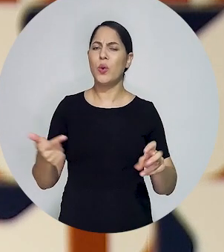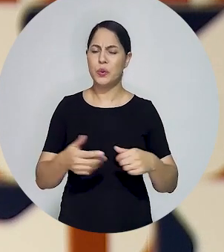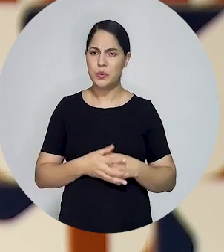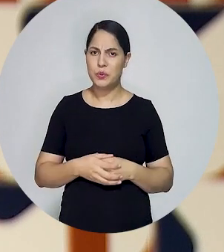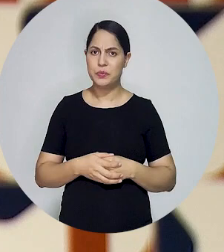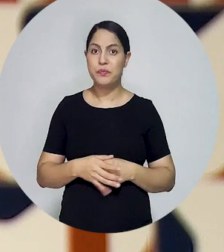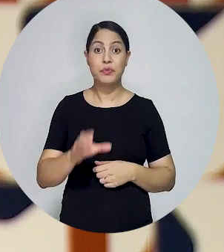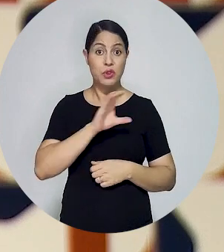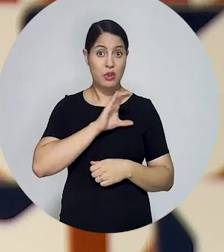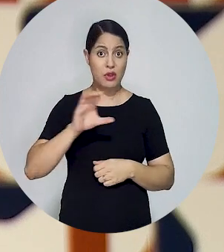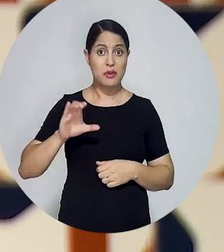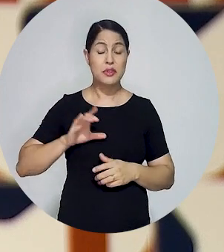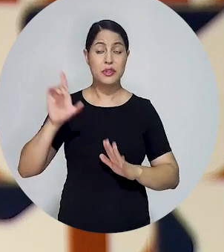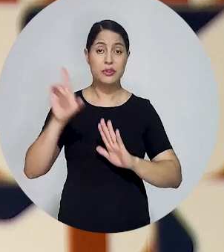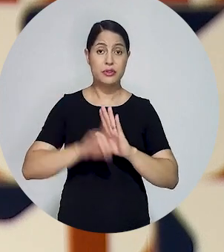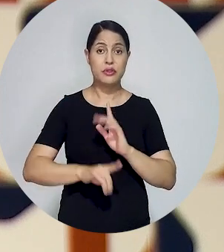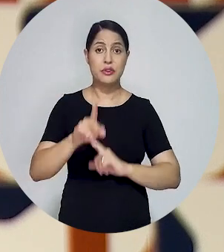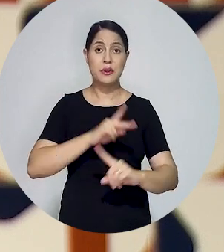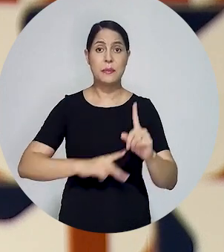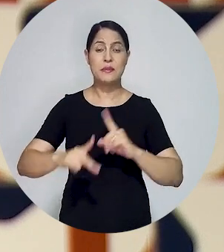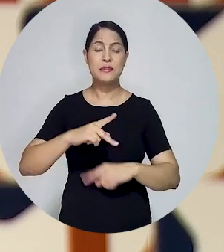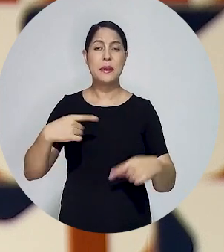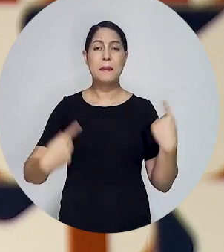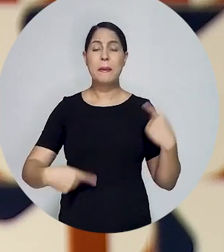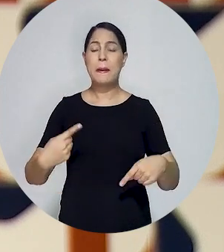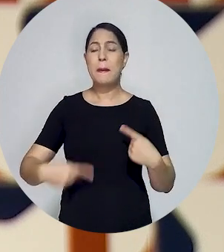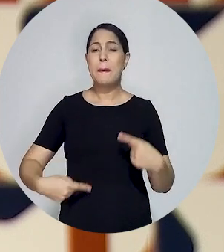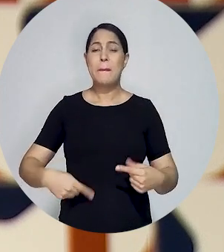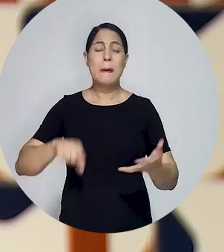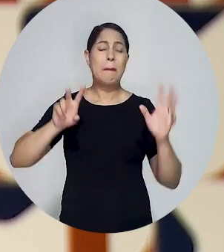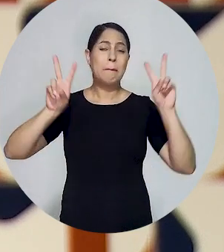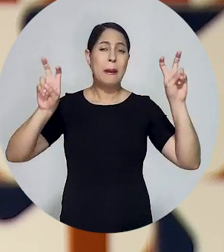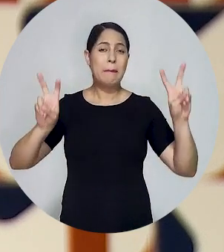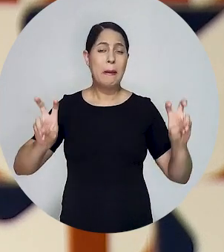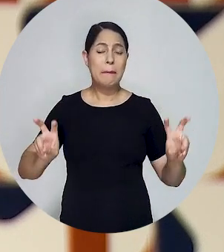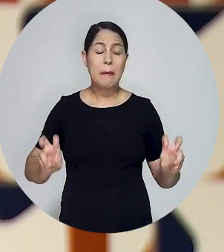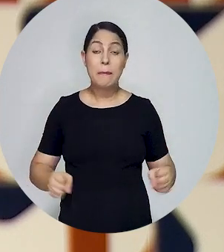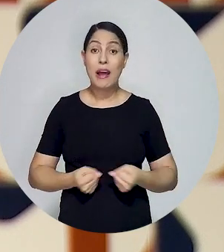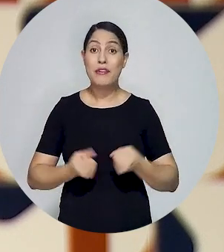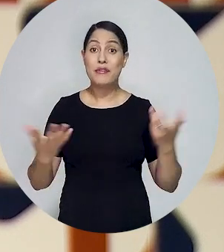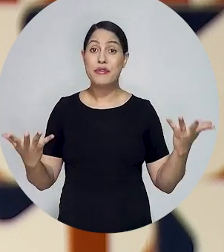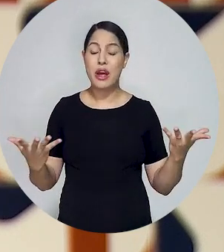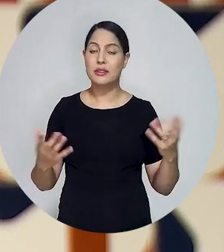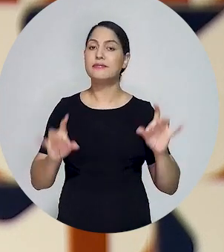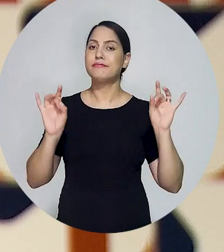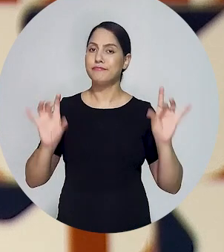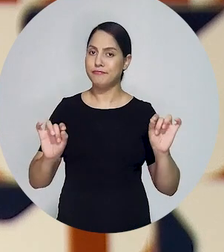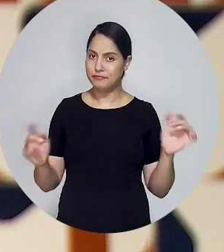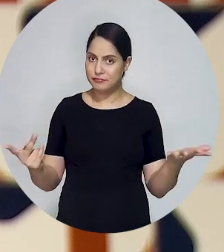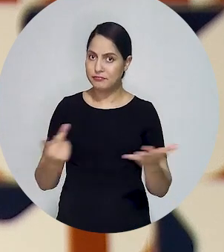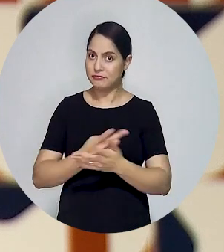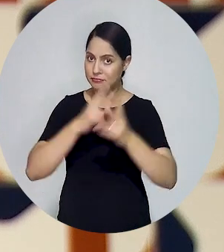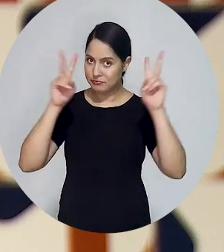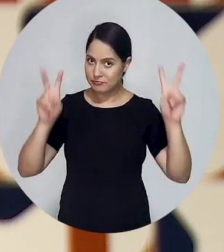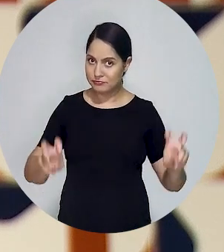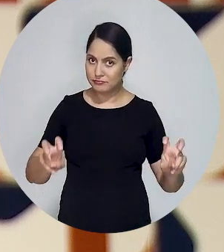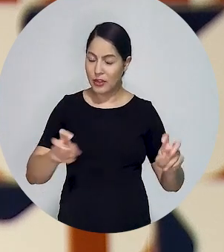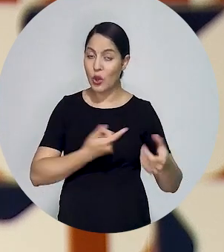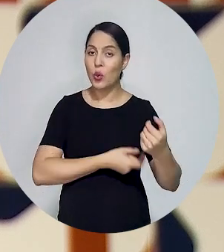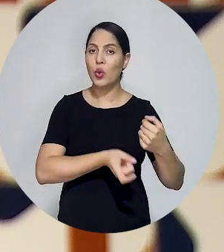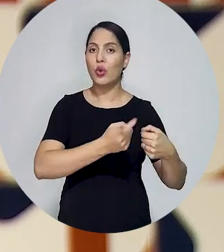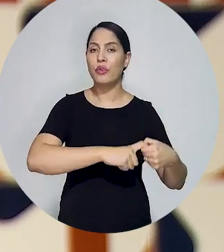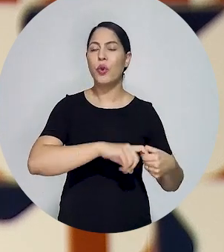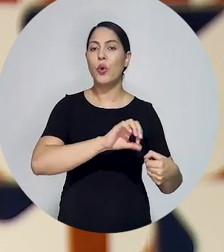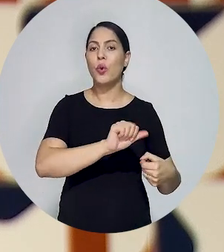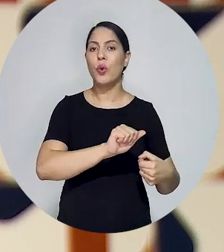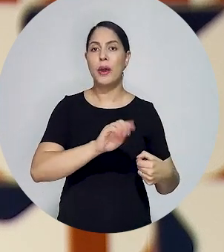Mudando de assunto, a Comissão Especial de Direito Previdenciário discutiu vários processos, em especial o convênio intraseccional da